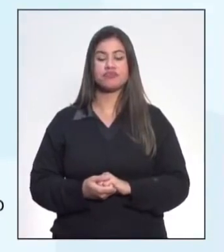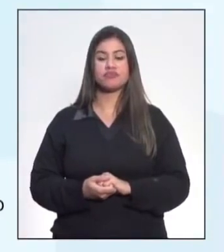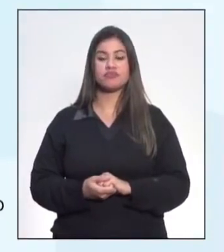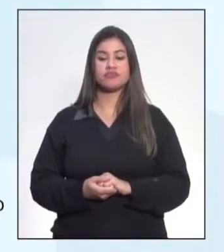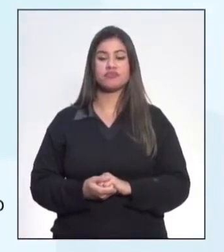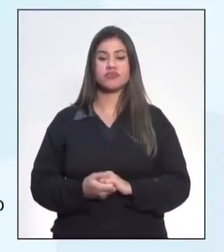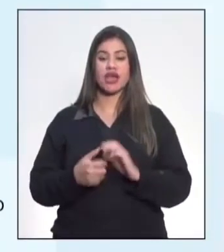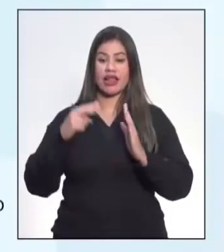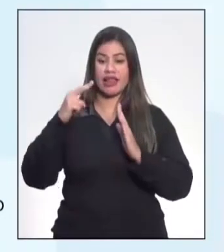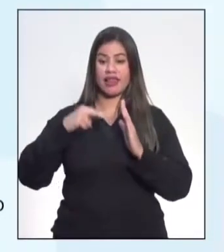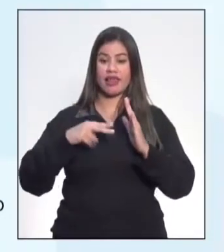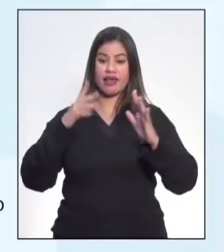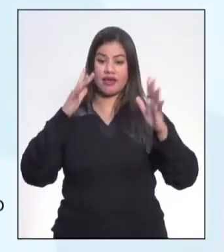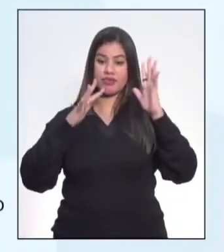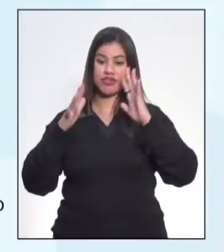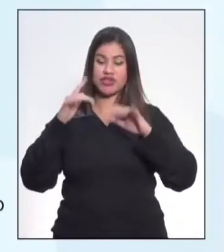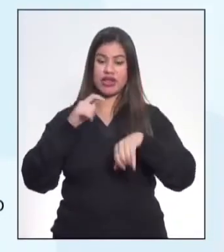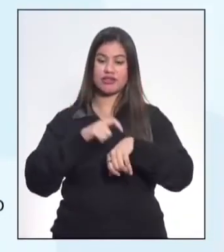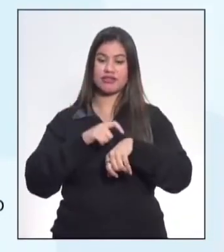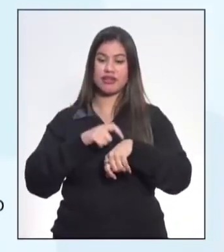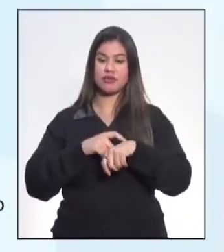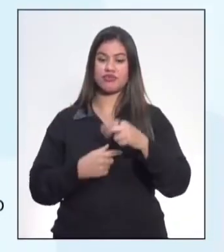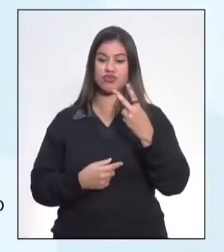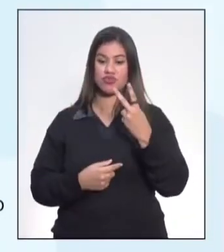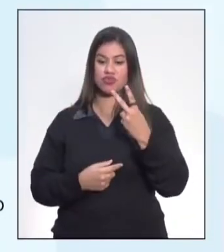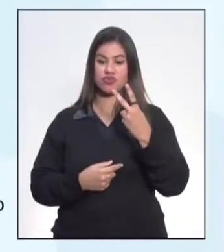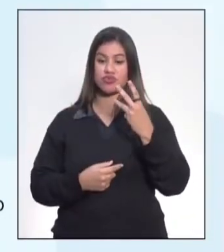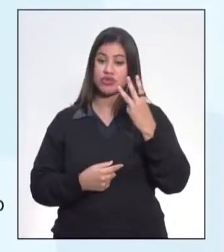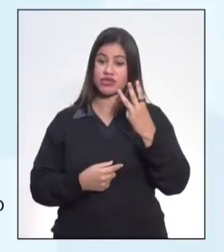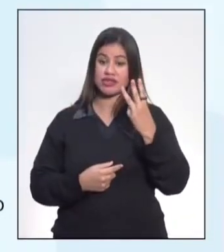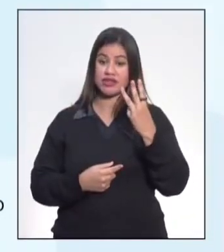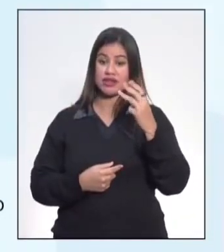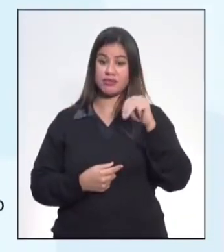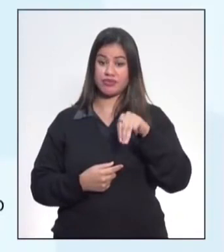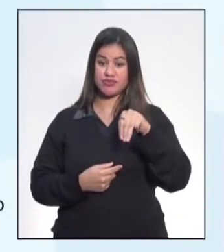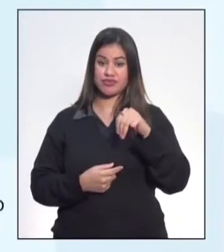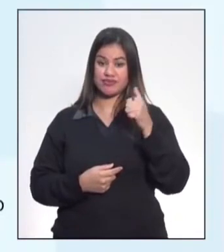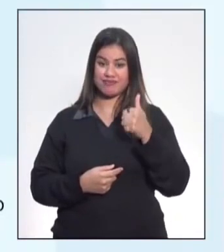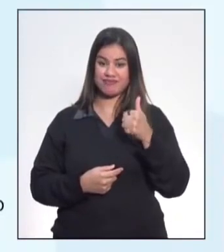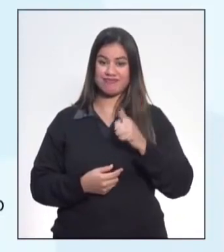vocês lerem e pensarem. Então, vou aumentar um pouquinho o tempo aí, vou deixar uns 3 minutinhos para eles, ok?